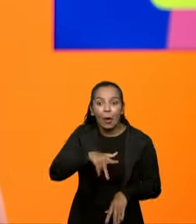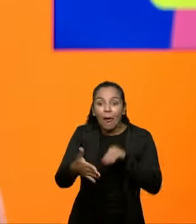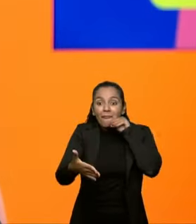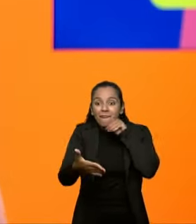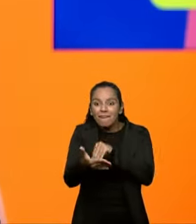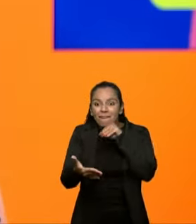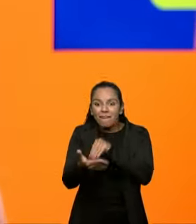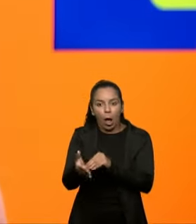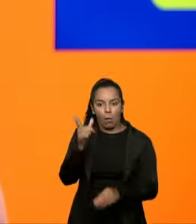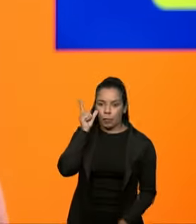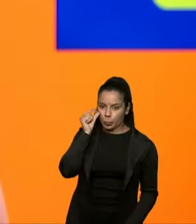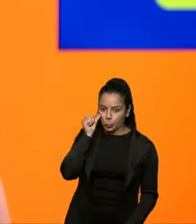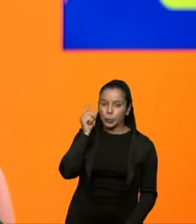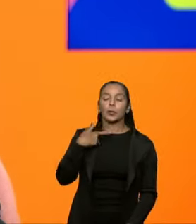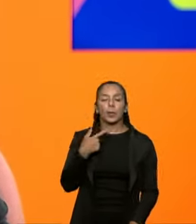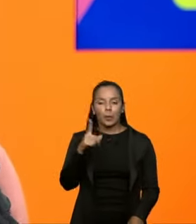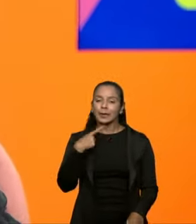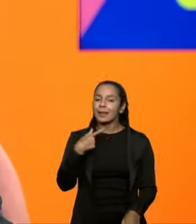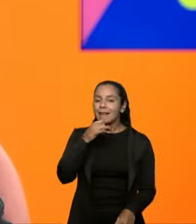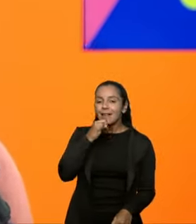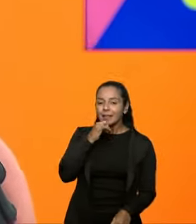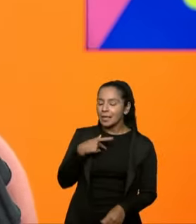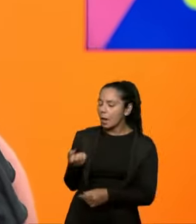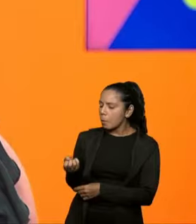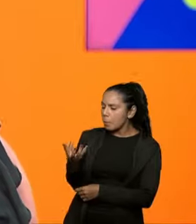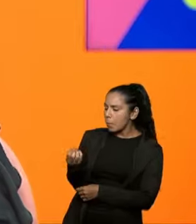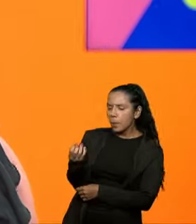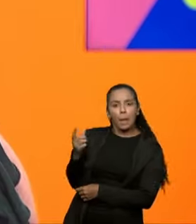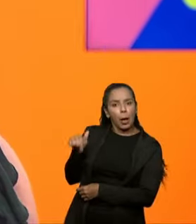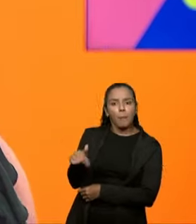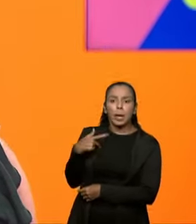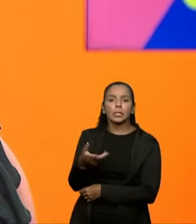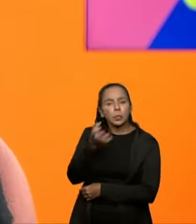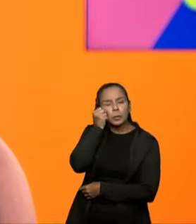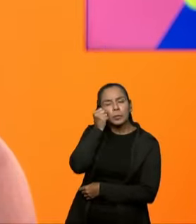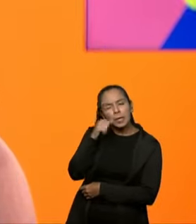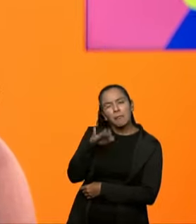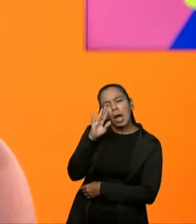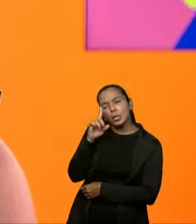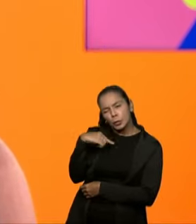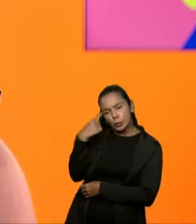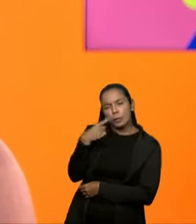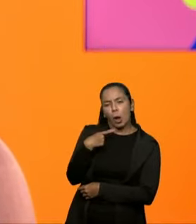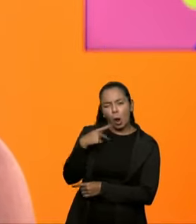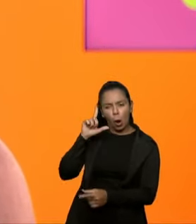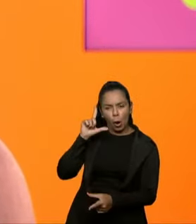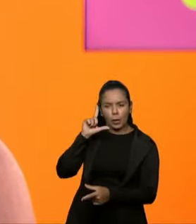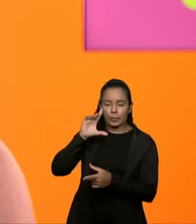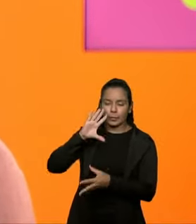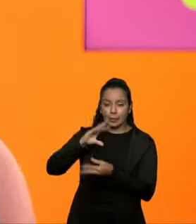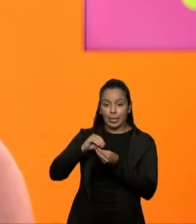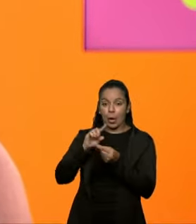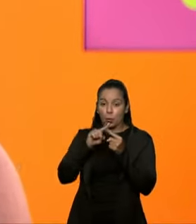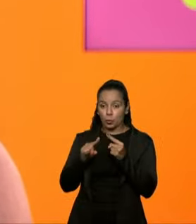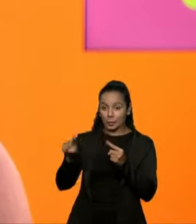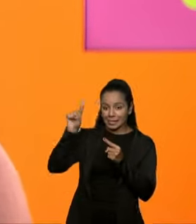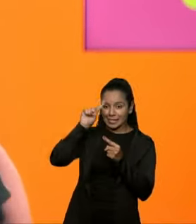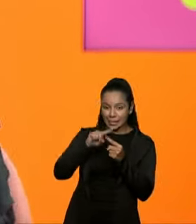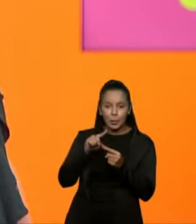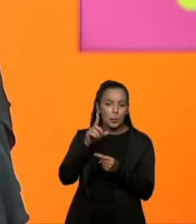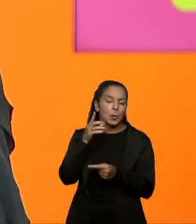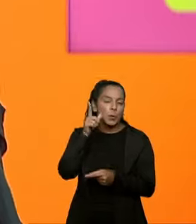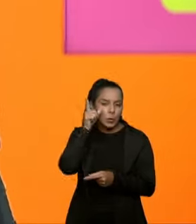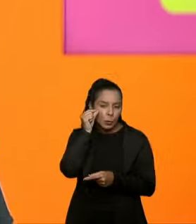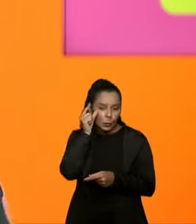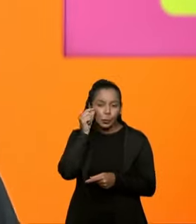o despertador tocou, mas eu dormiria mais um ciclo de sono, que é 1h30, 2 horas, completa-se um ciclo de sono.